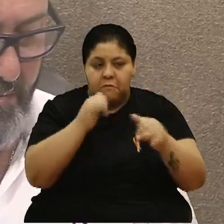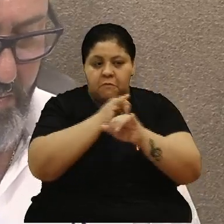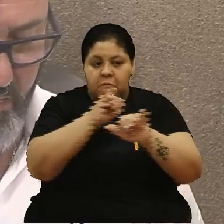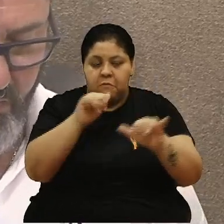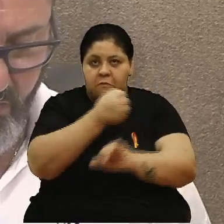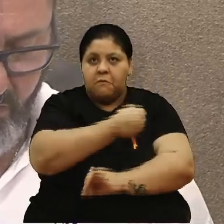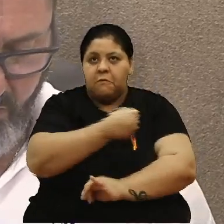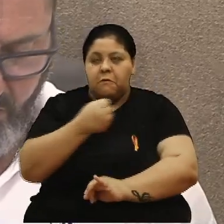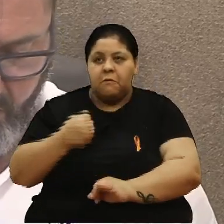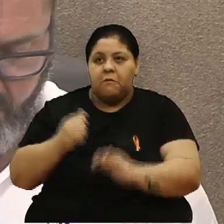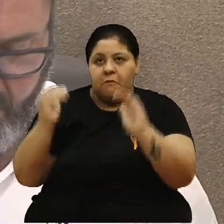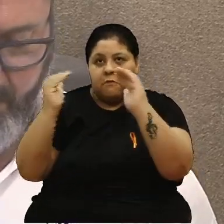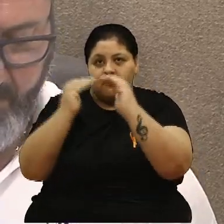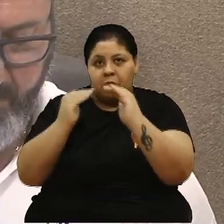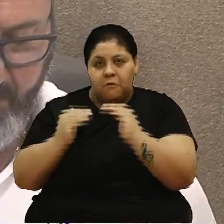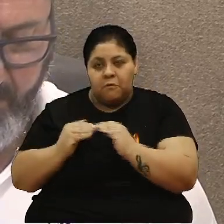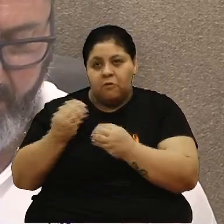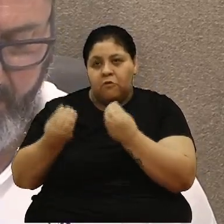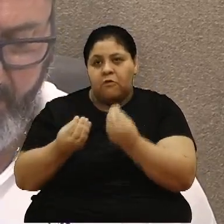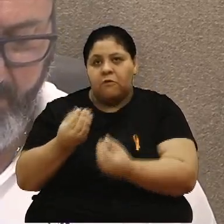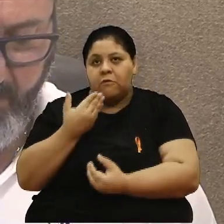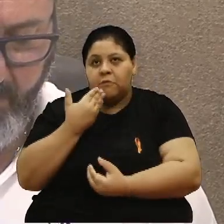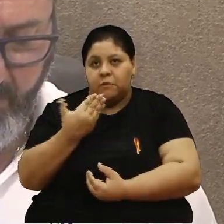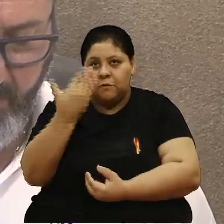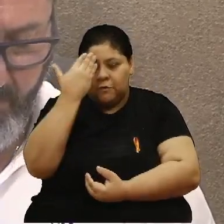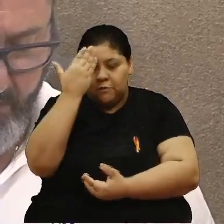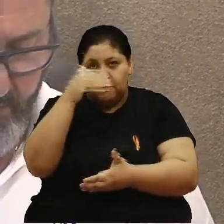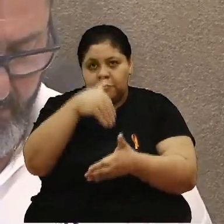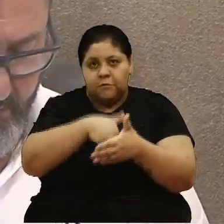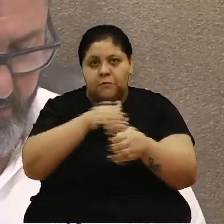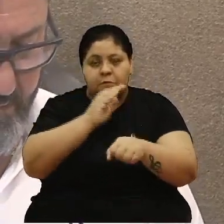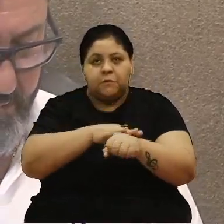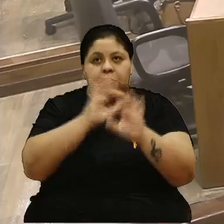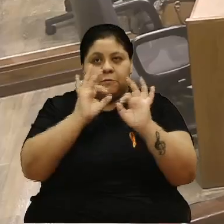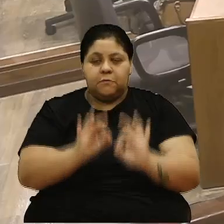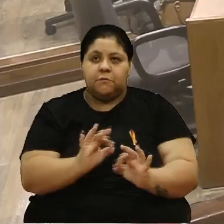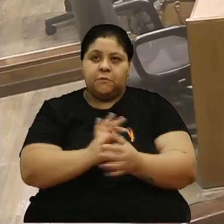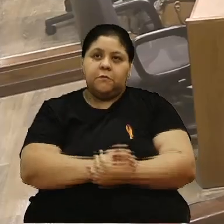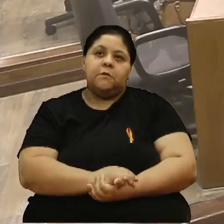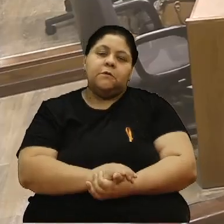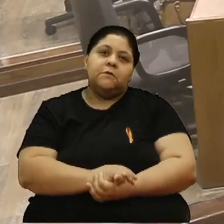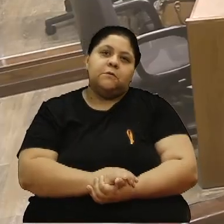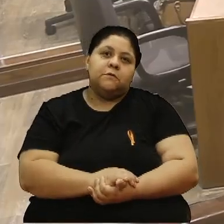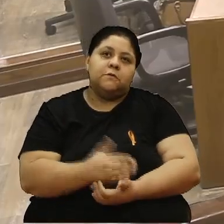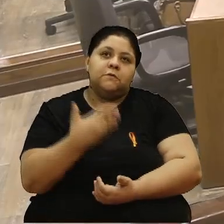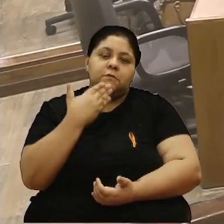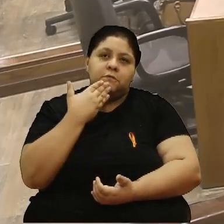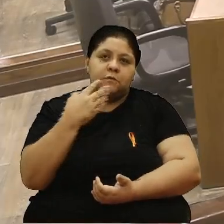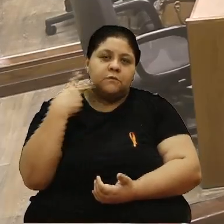números, de acordo com o que o senhor havia solicitado. Obrigado. Vou votar sim no momento oportuno. Obrigado. Solicito às vereadoras e vereadores